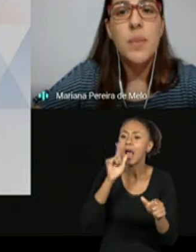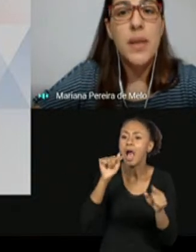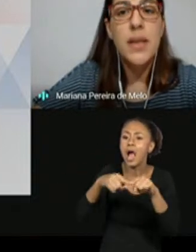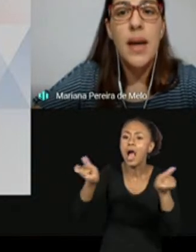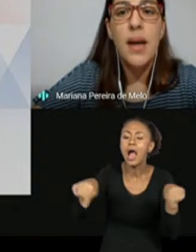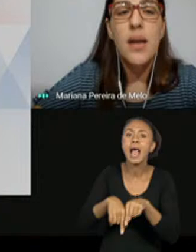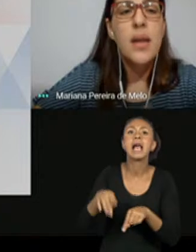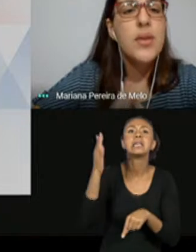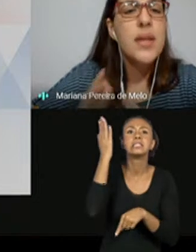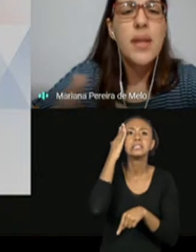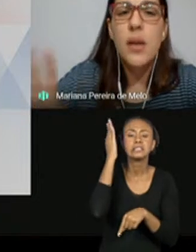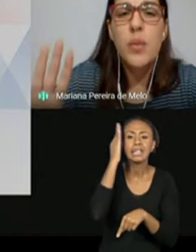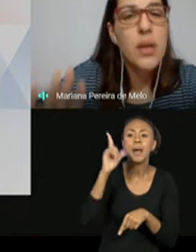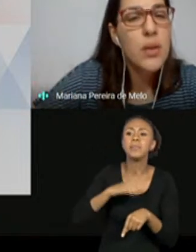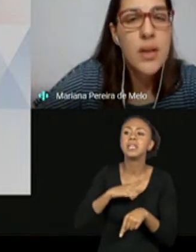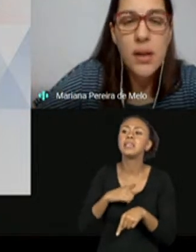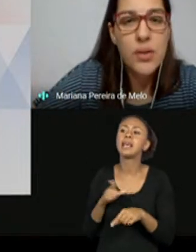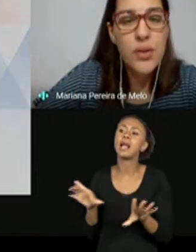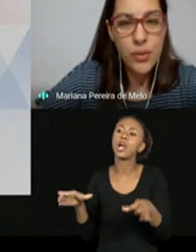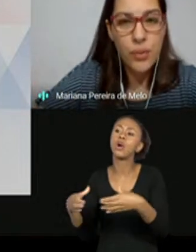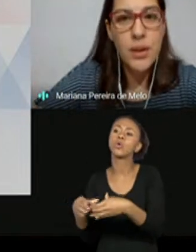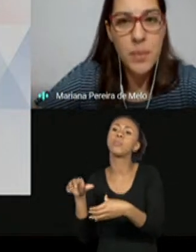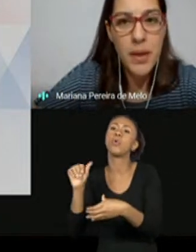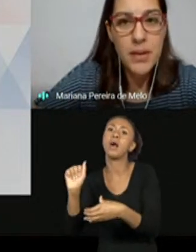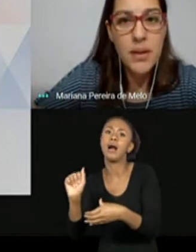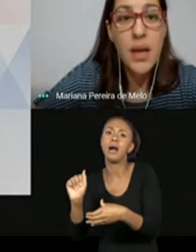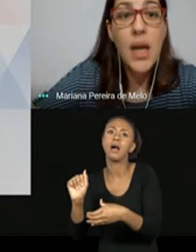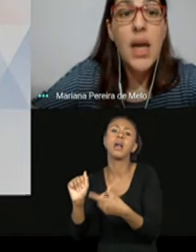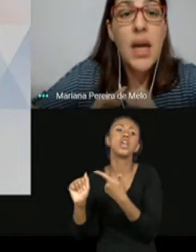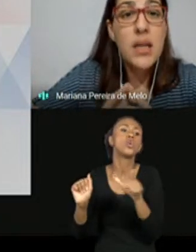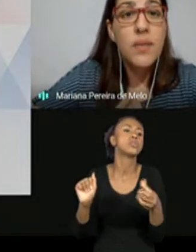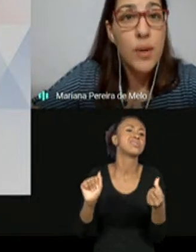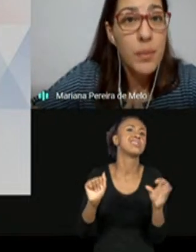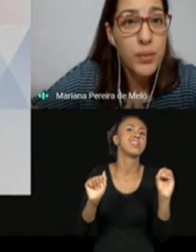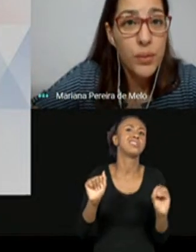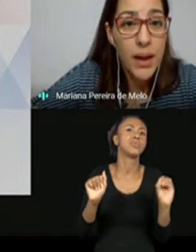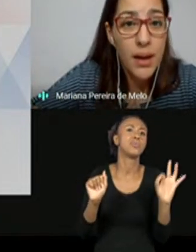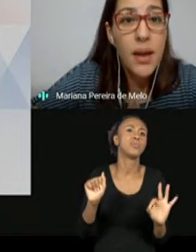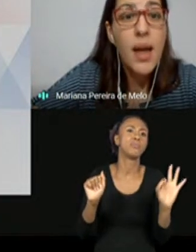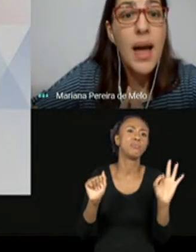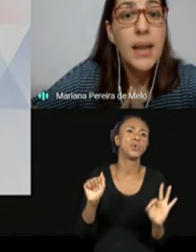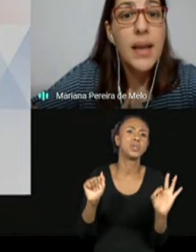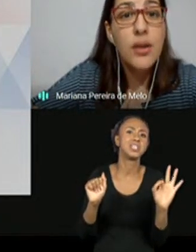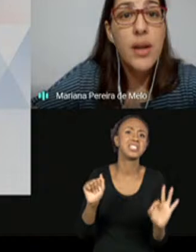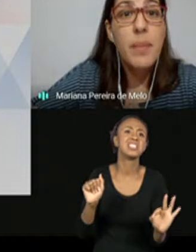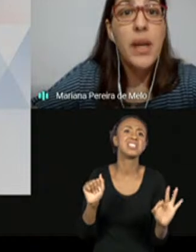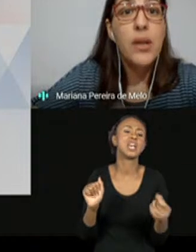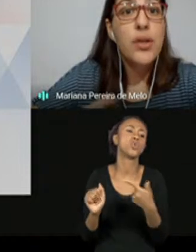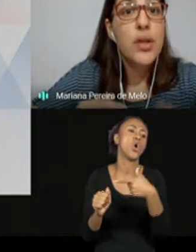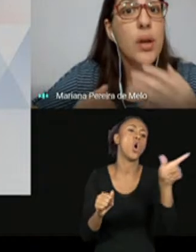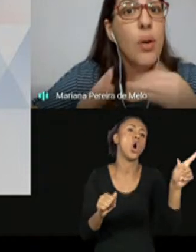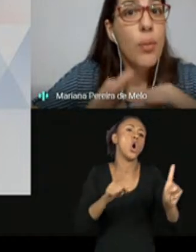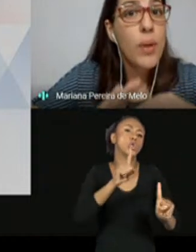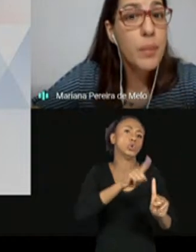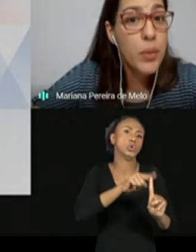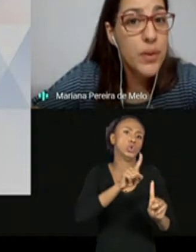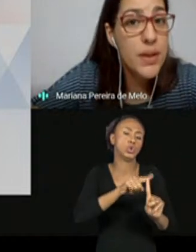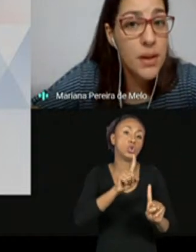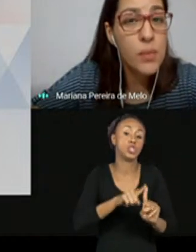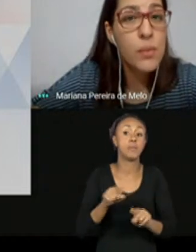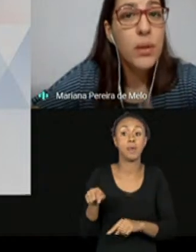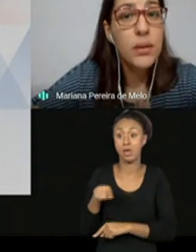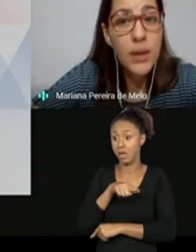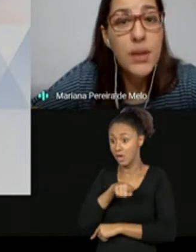são da espécie A e 60% restantes de outra espécie. Eles vão capturar aleatoriamente, com